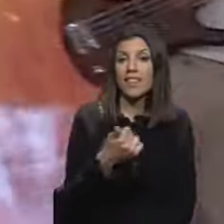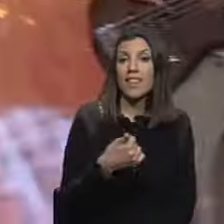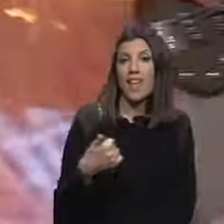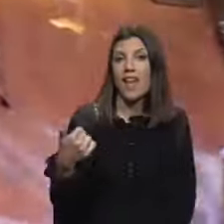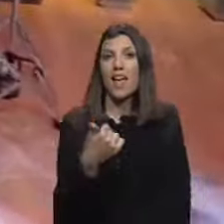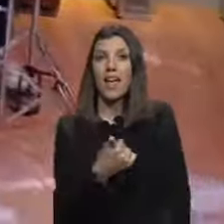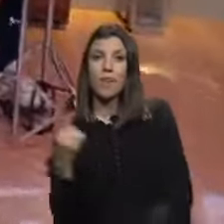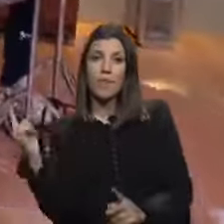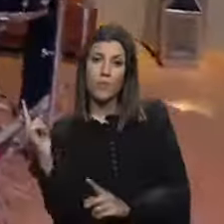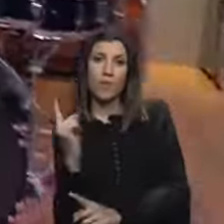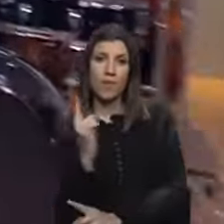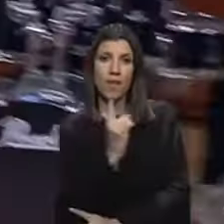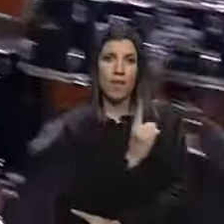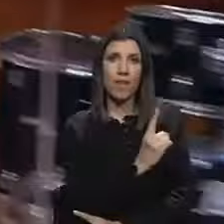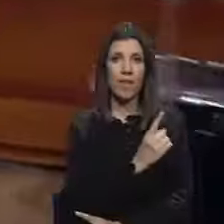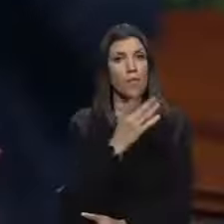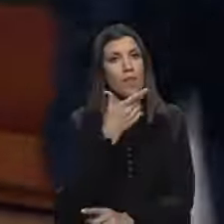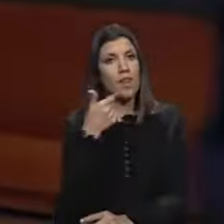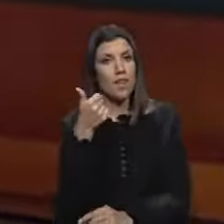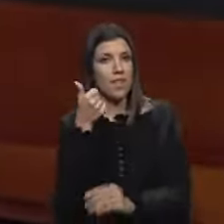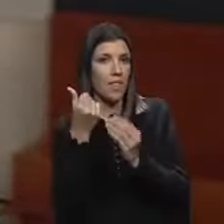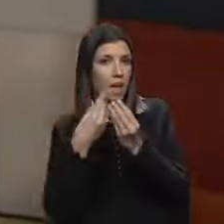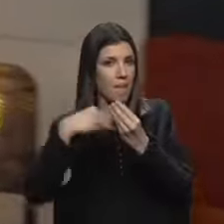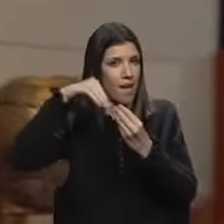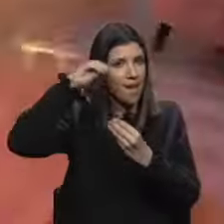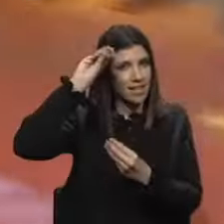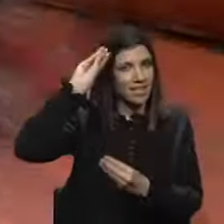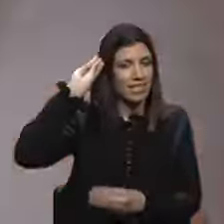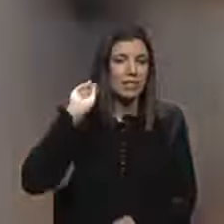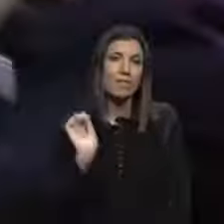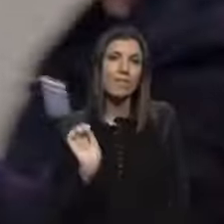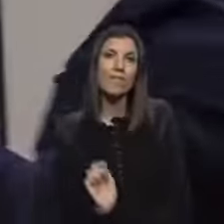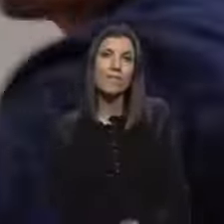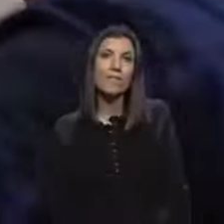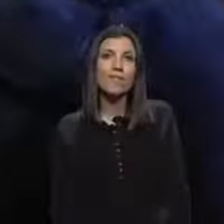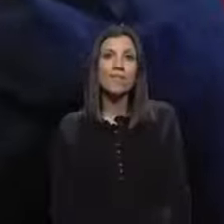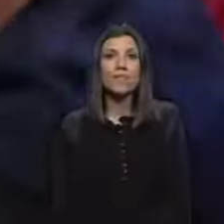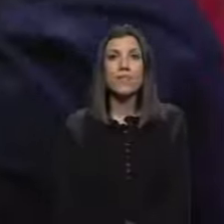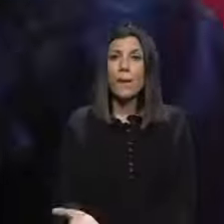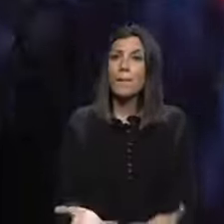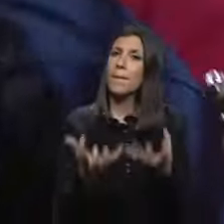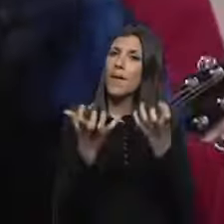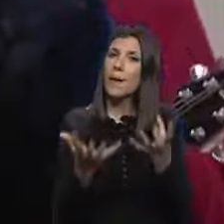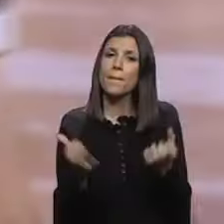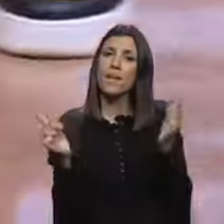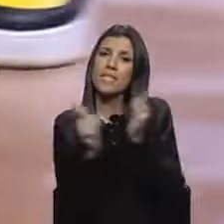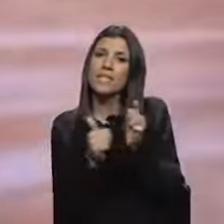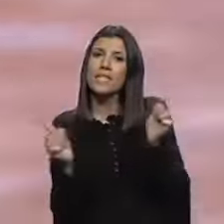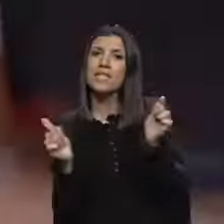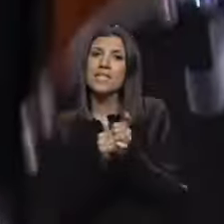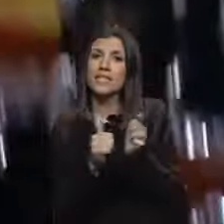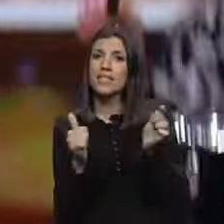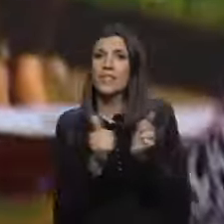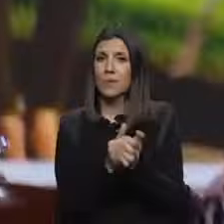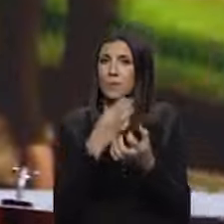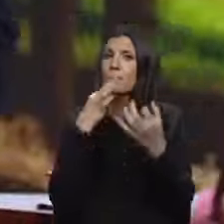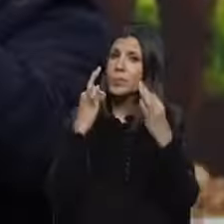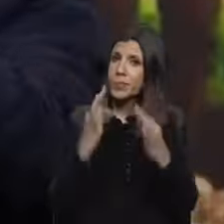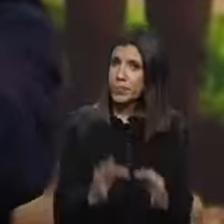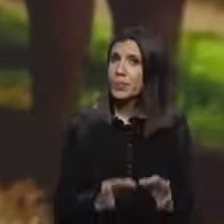Quando tu passas por mim ficas mais bonita. Não vejo a hora de te ter e